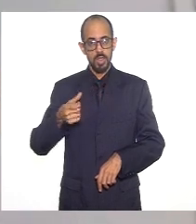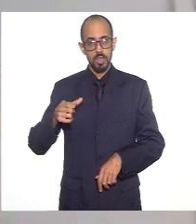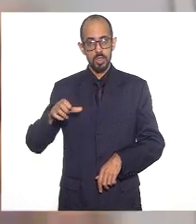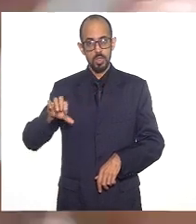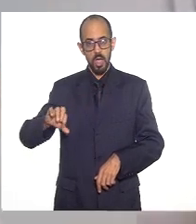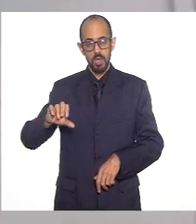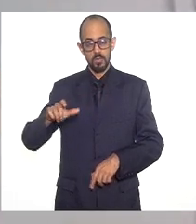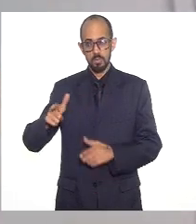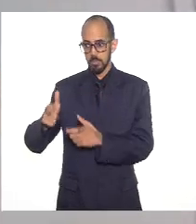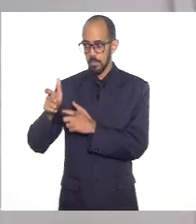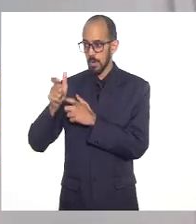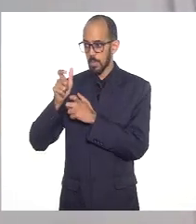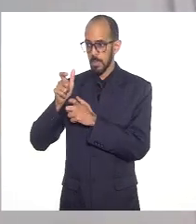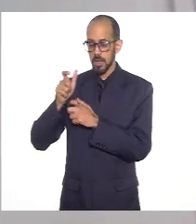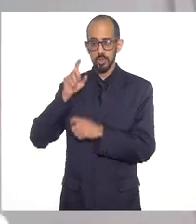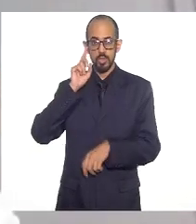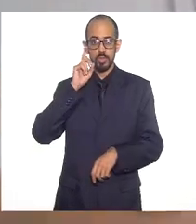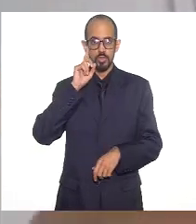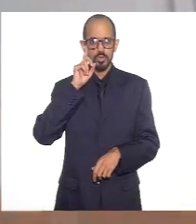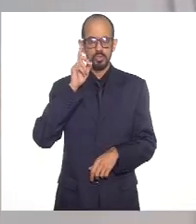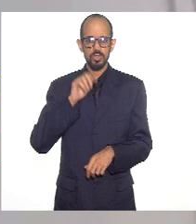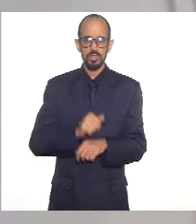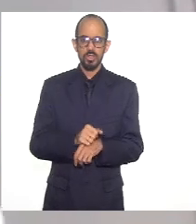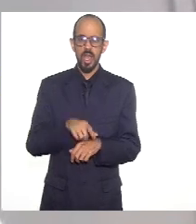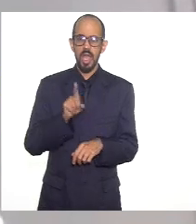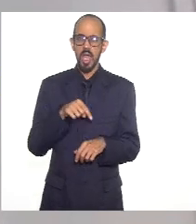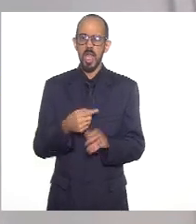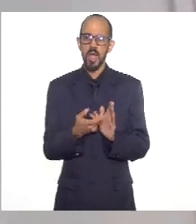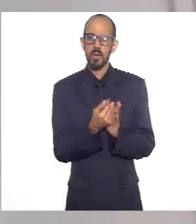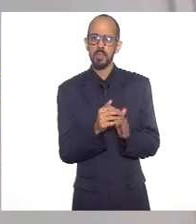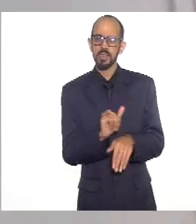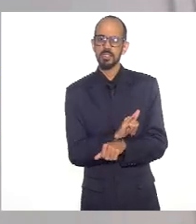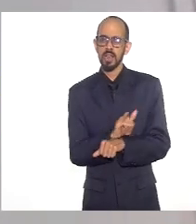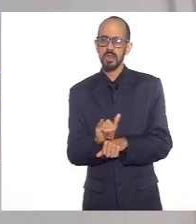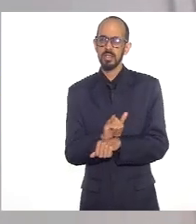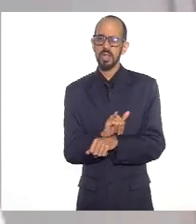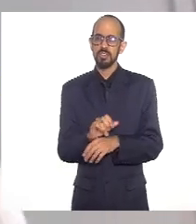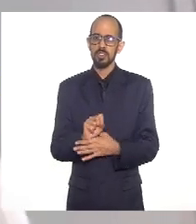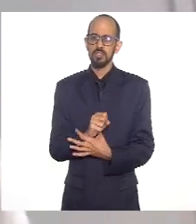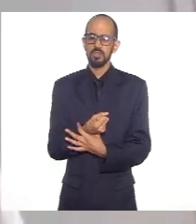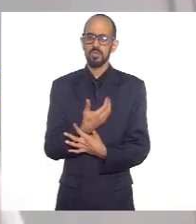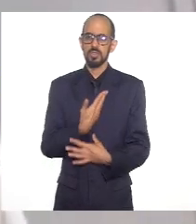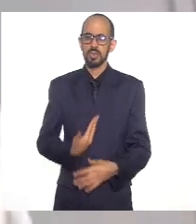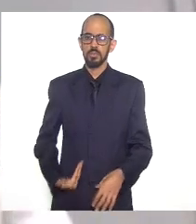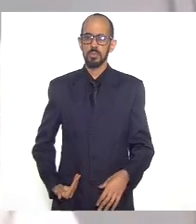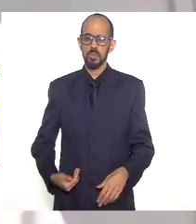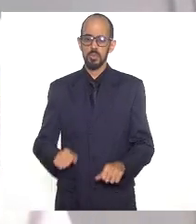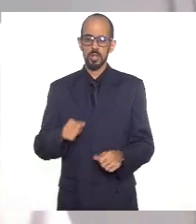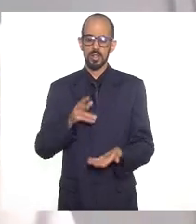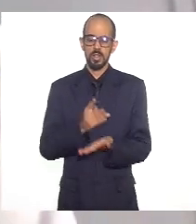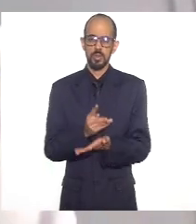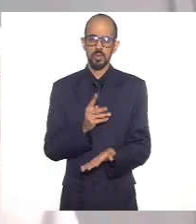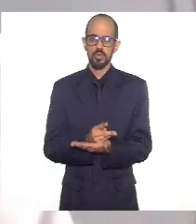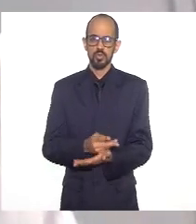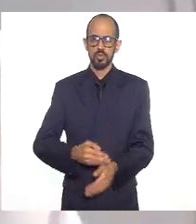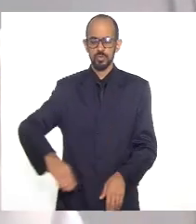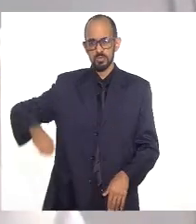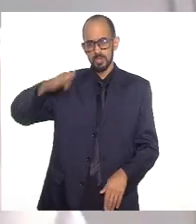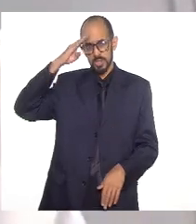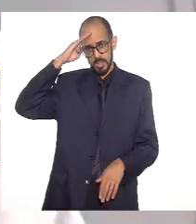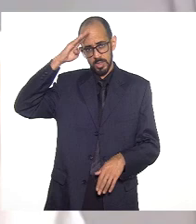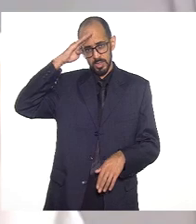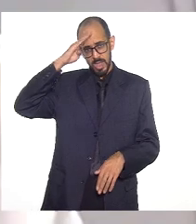seja, é um desenho de uma política de segurança pública que mantém a militarização nos